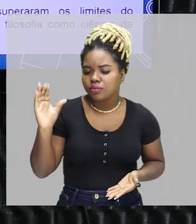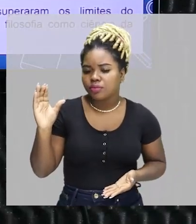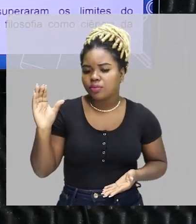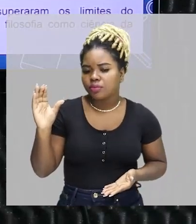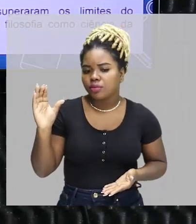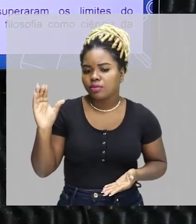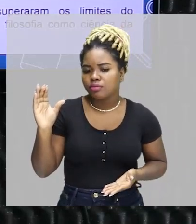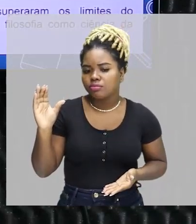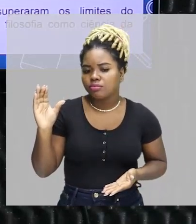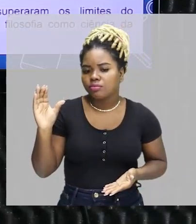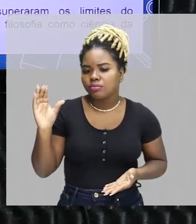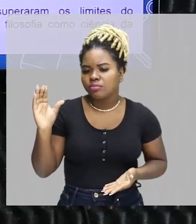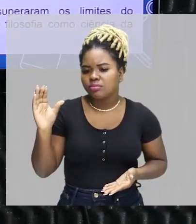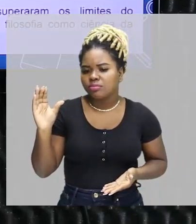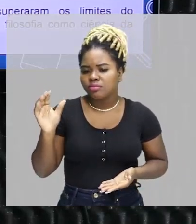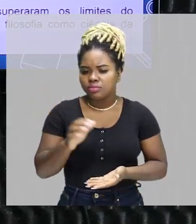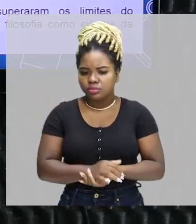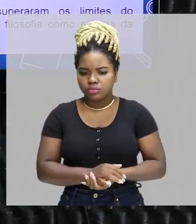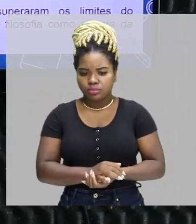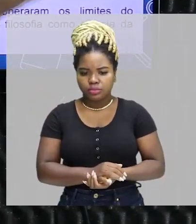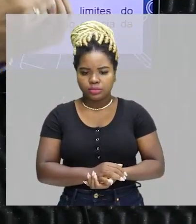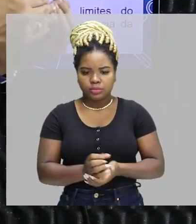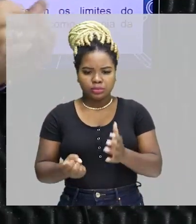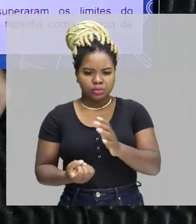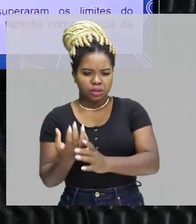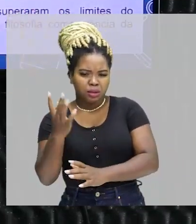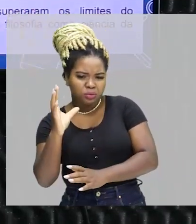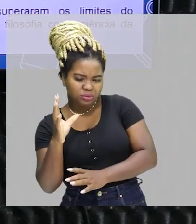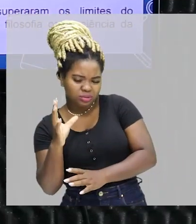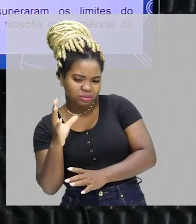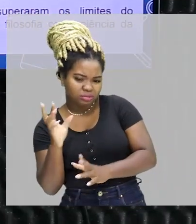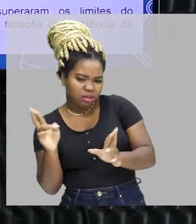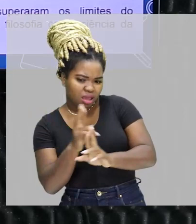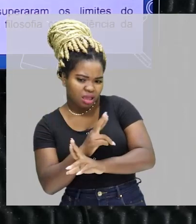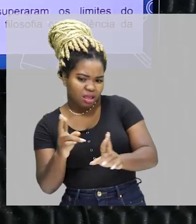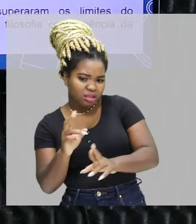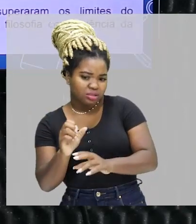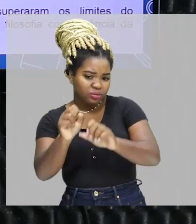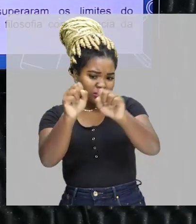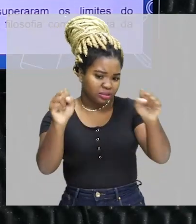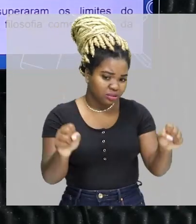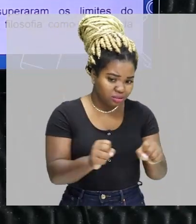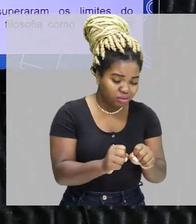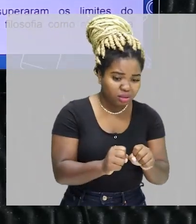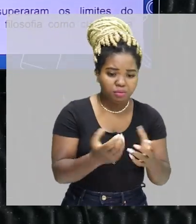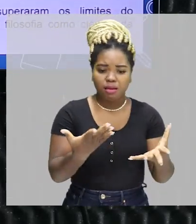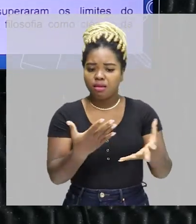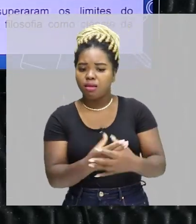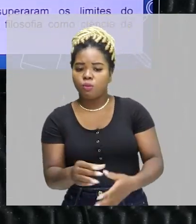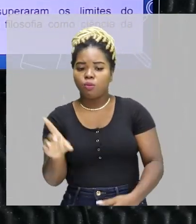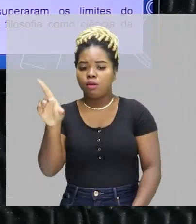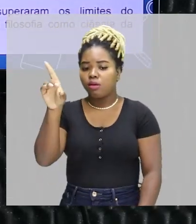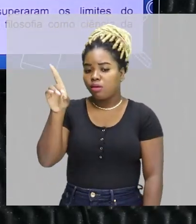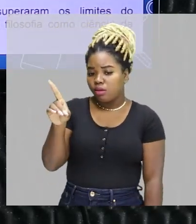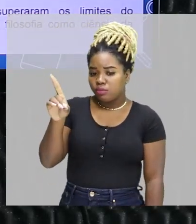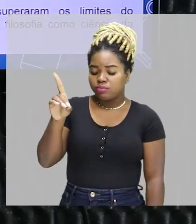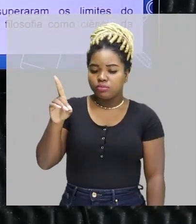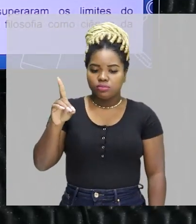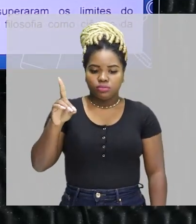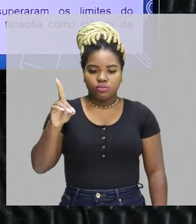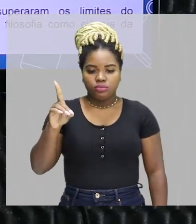é em Aristóteles, pertence ao período sistemático, já está lá distante do processo. Letra D. Foi gestada pelos